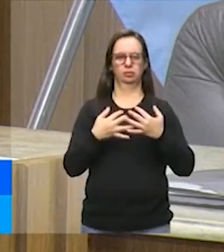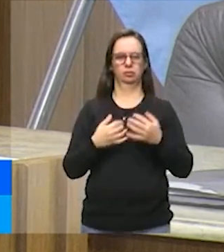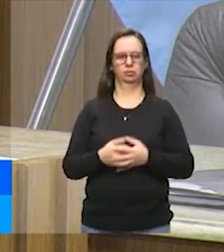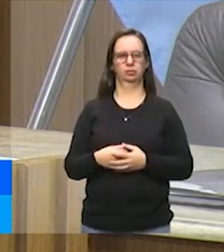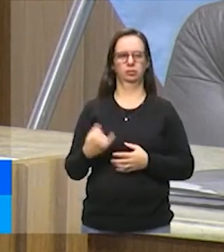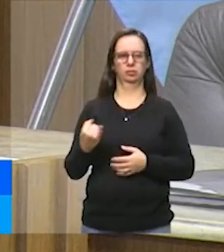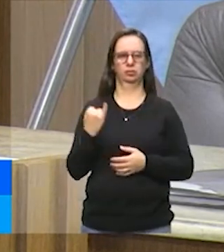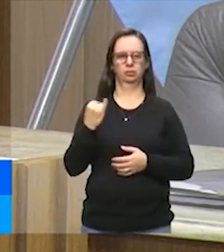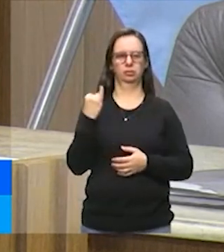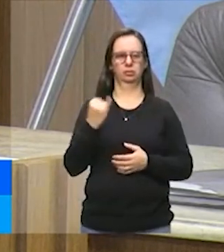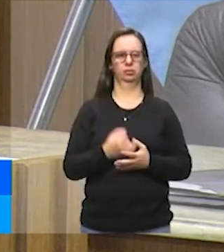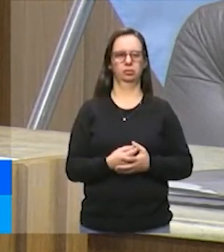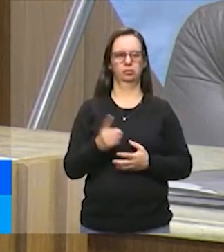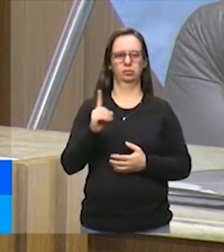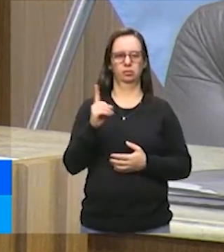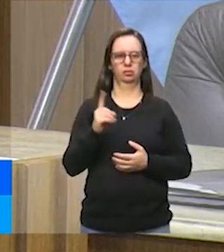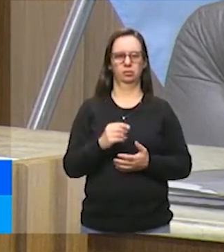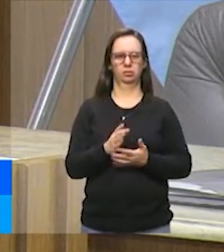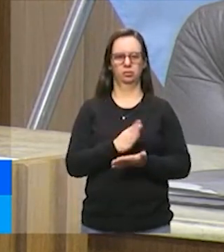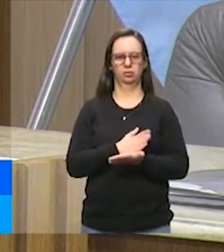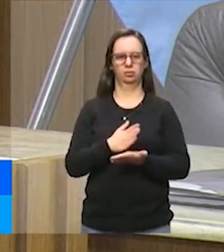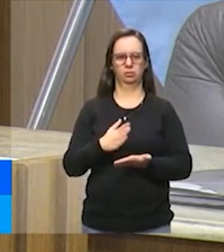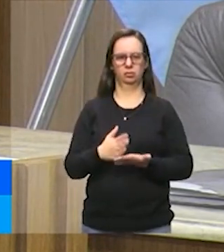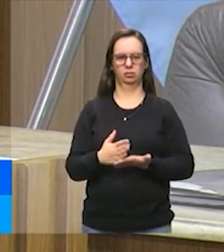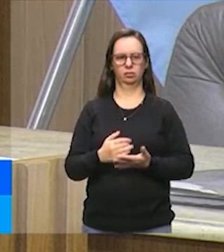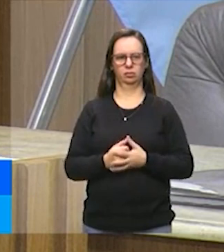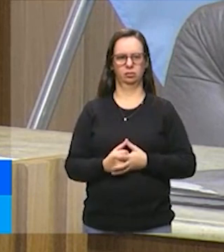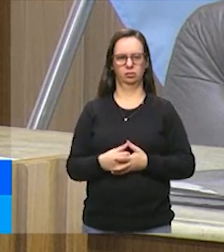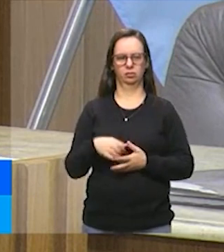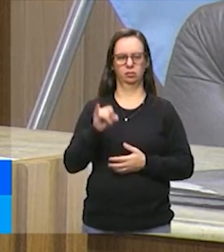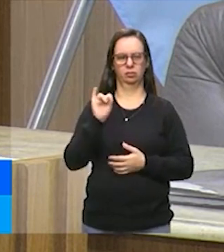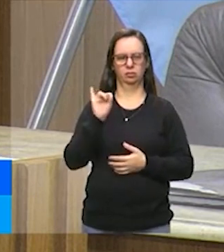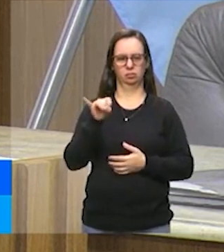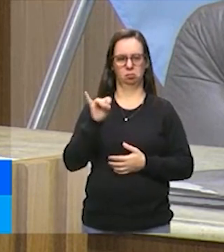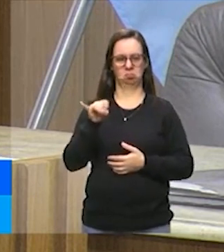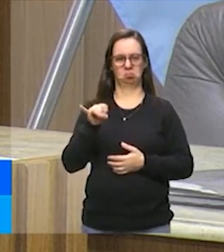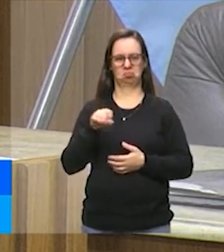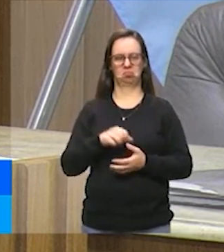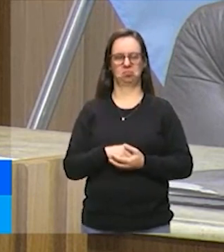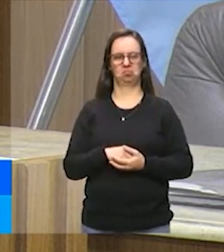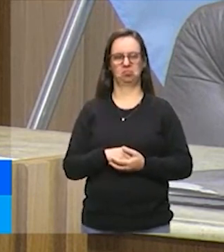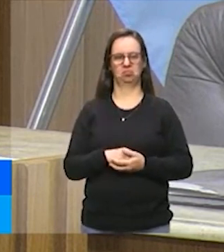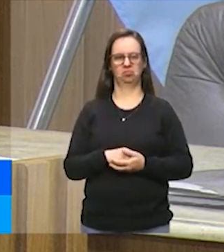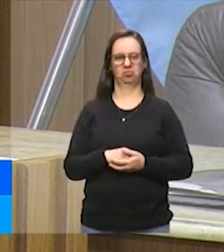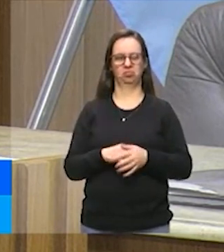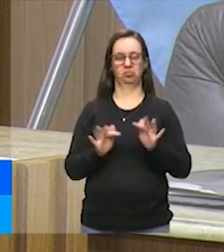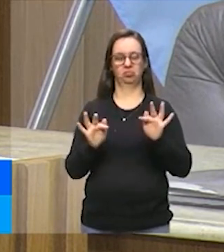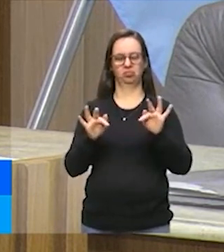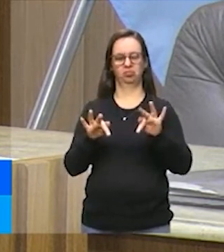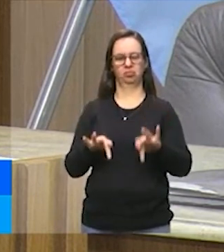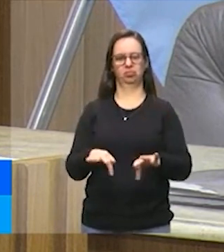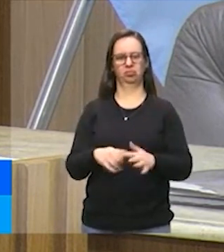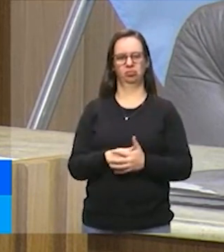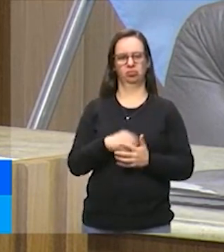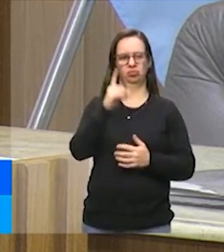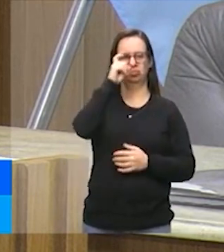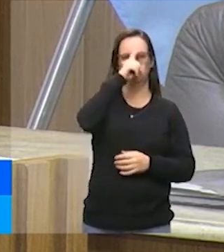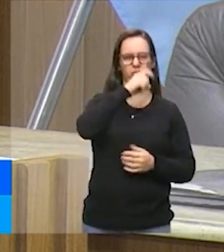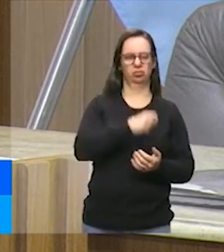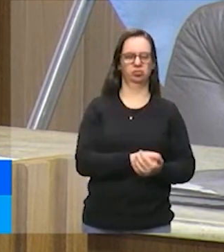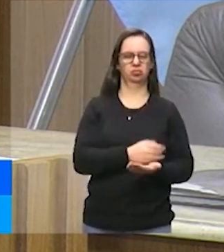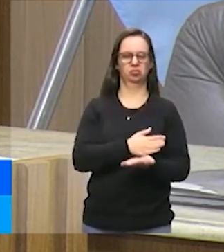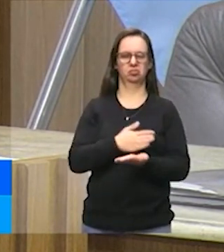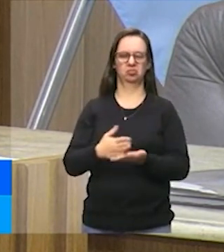importante não é começar e sim terminar é o mais difícil começar qualquer um